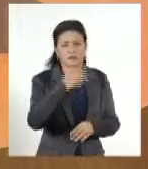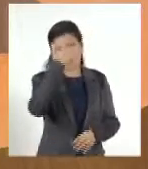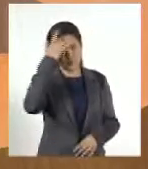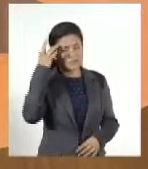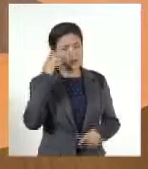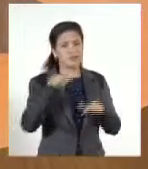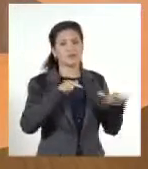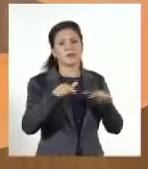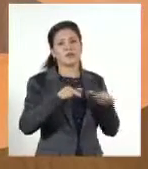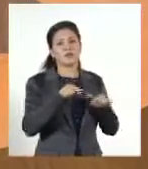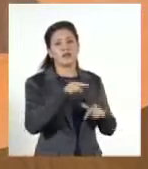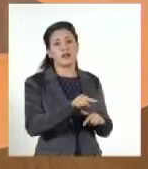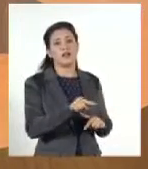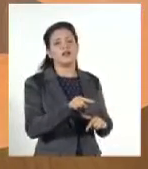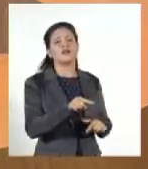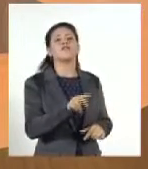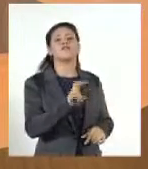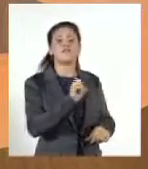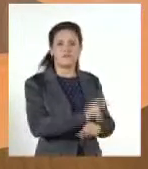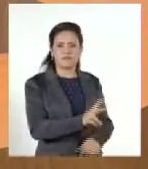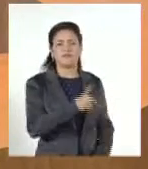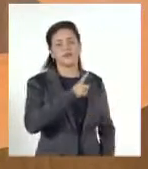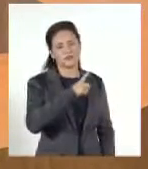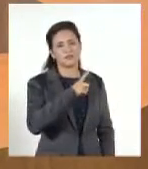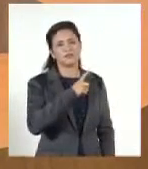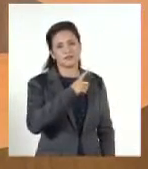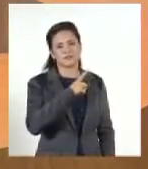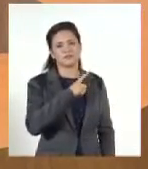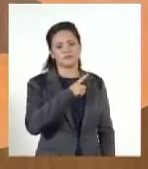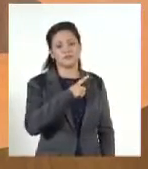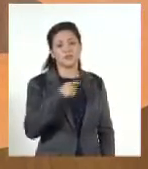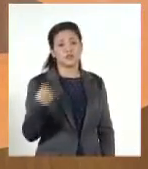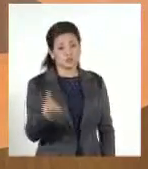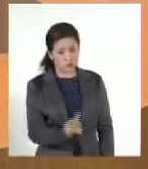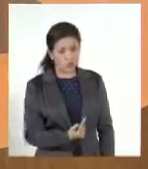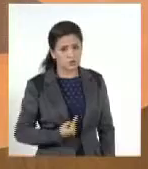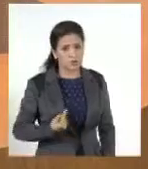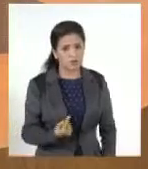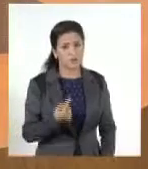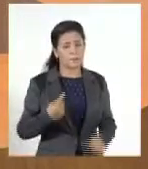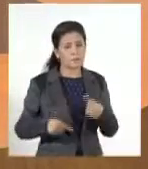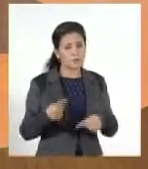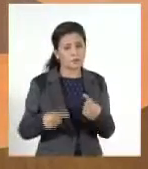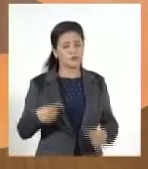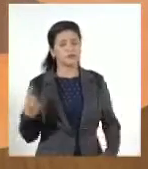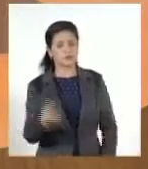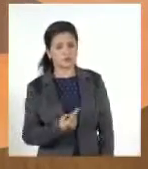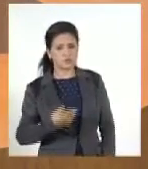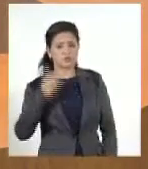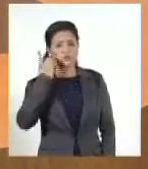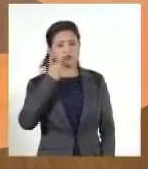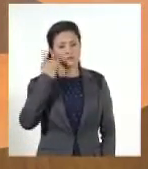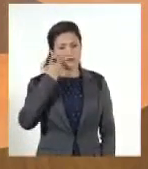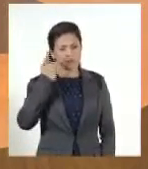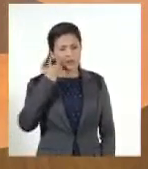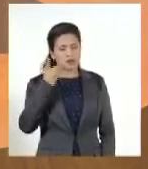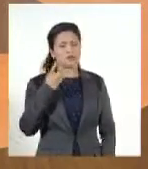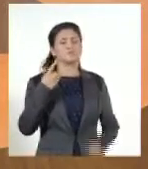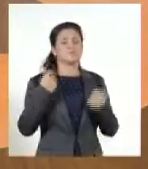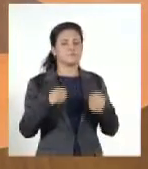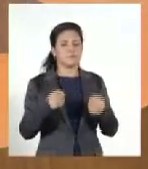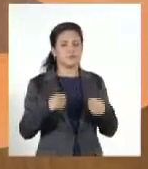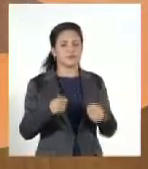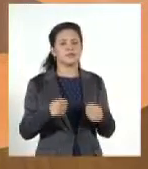posicionamentos políticos, para que nós possamos, nós parlamentares, possamos, principalmente, através da Comissão de